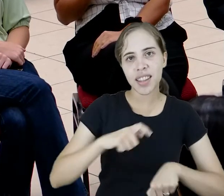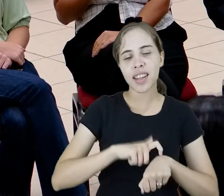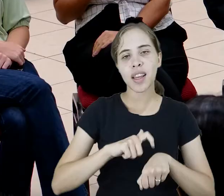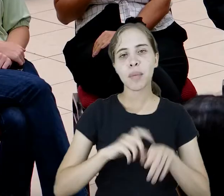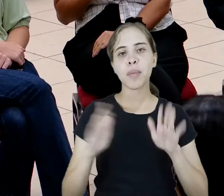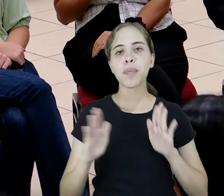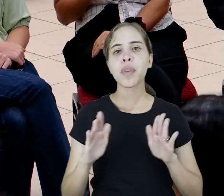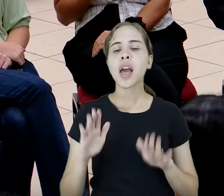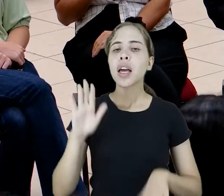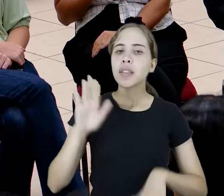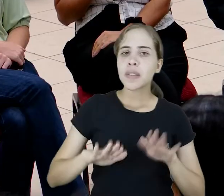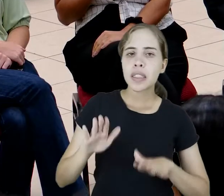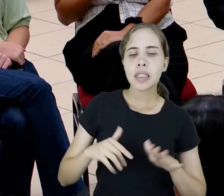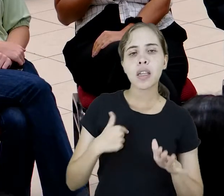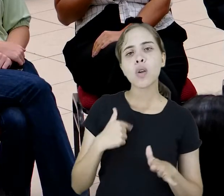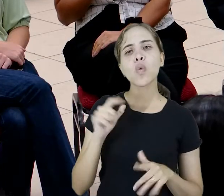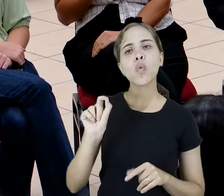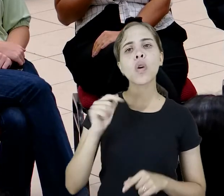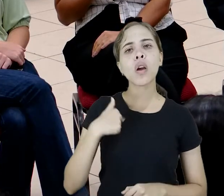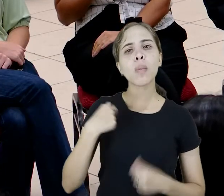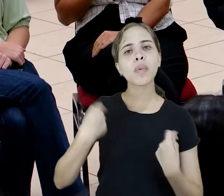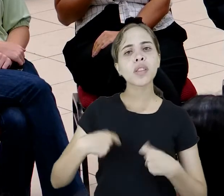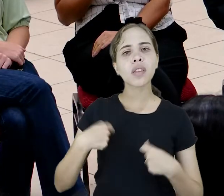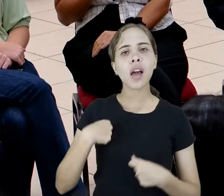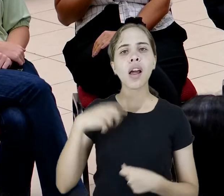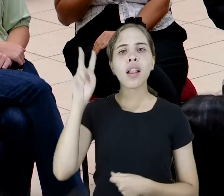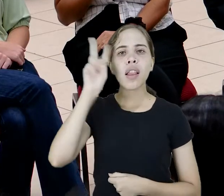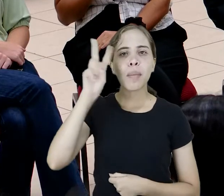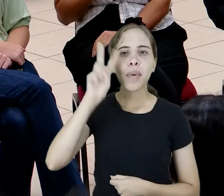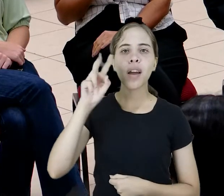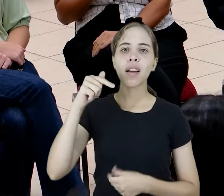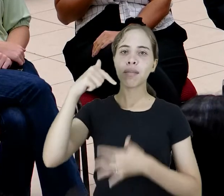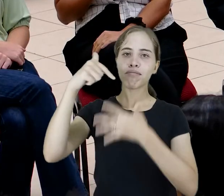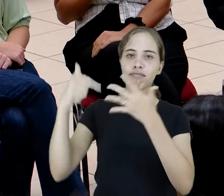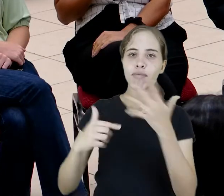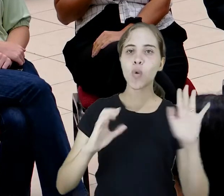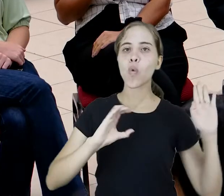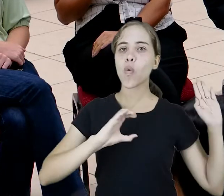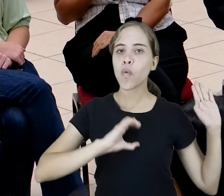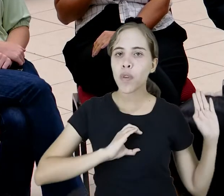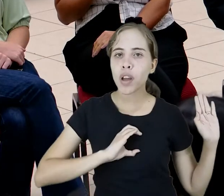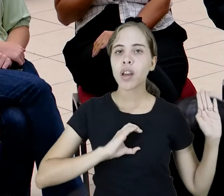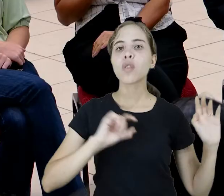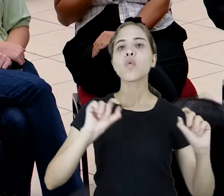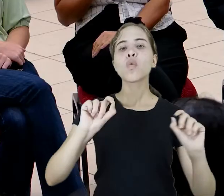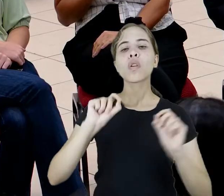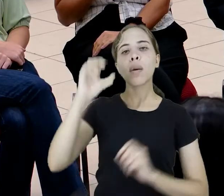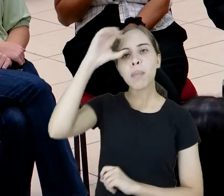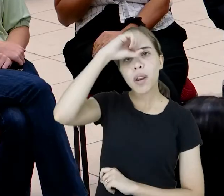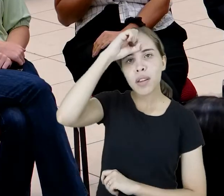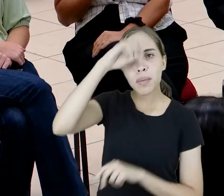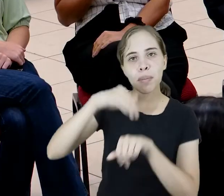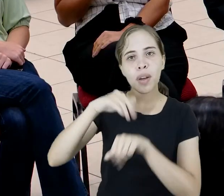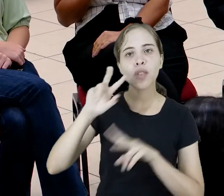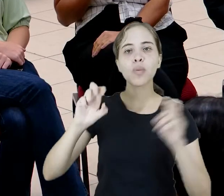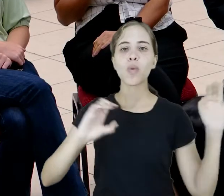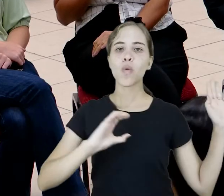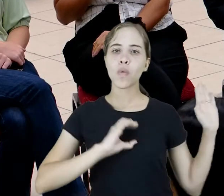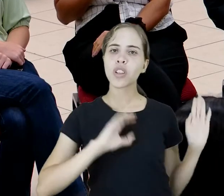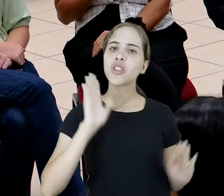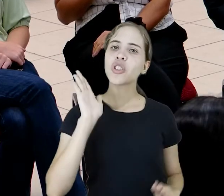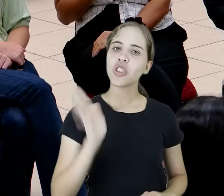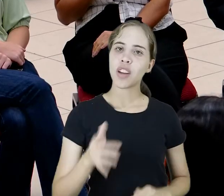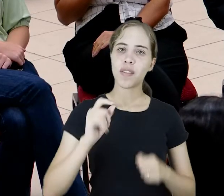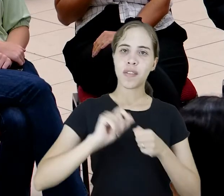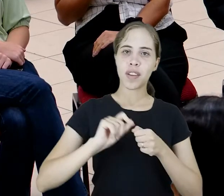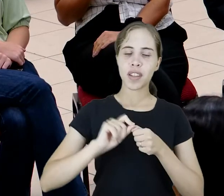muitas dessas vezes o que eu precisava era ser lembrada dos meus convênios, era aprender mais a respeito dos convênios que eu já tinha